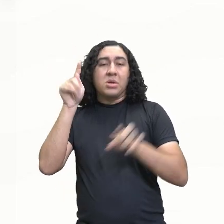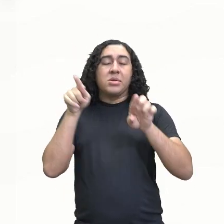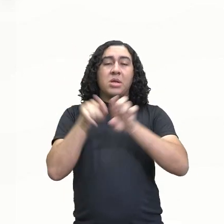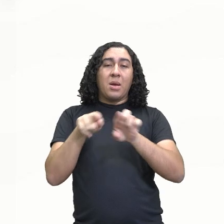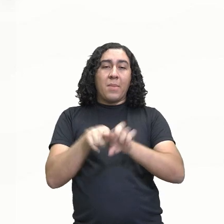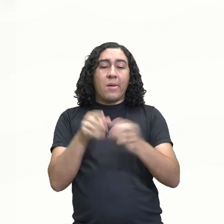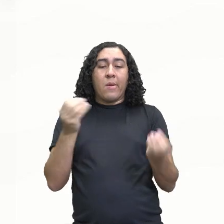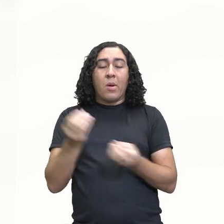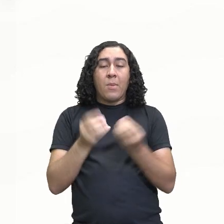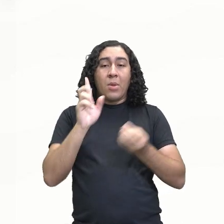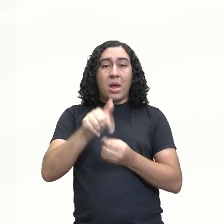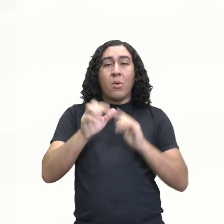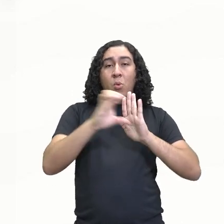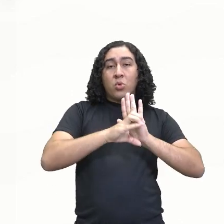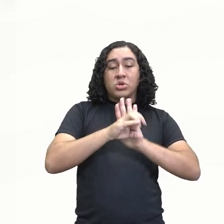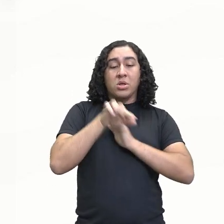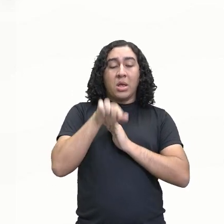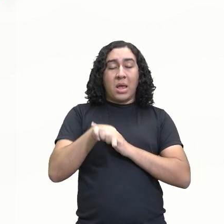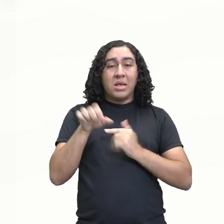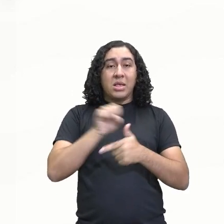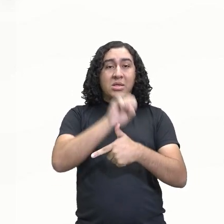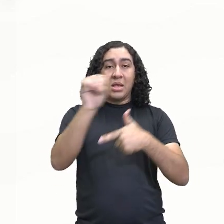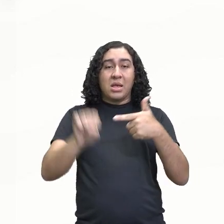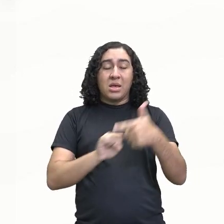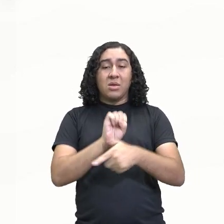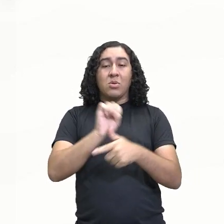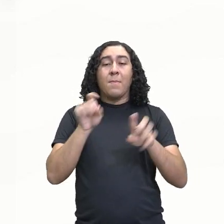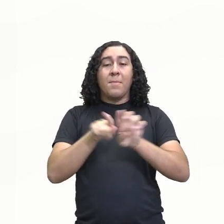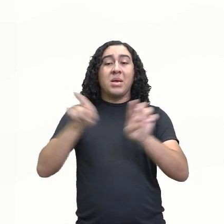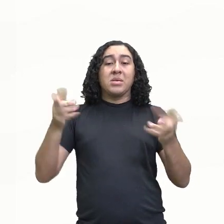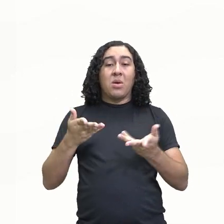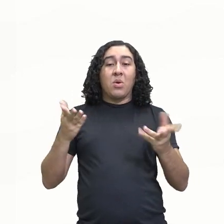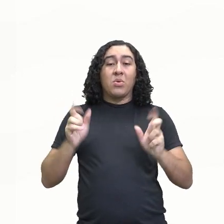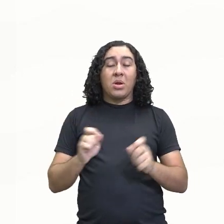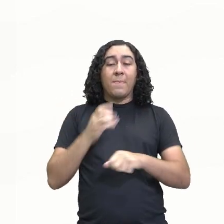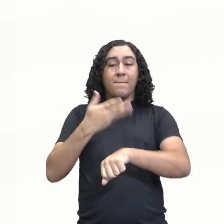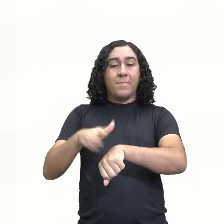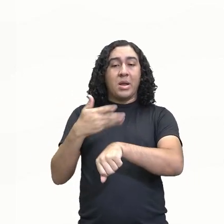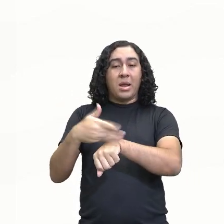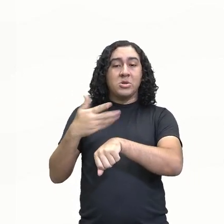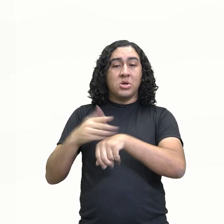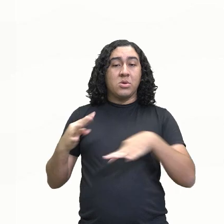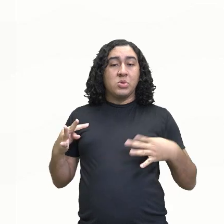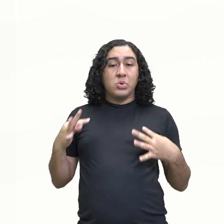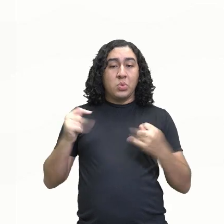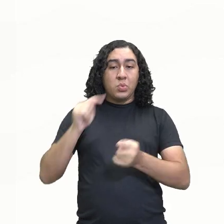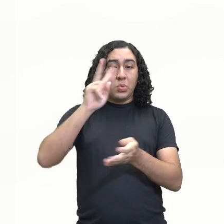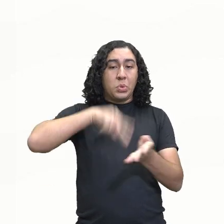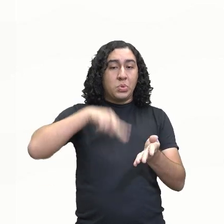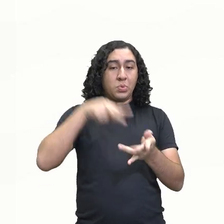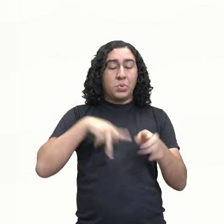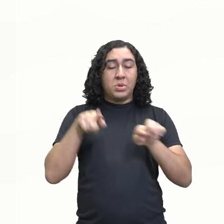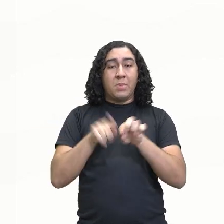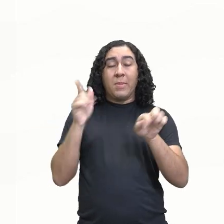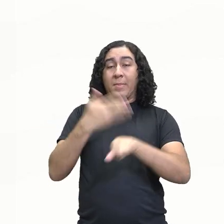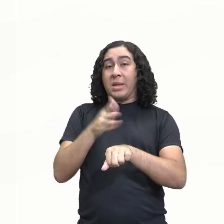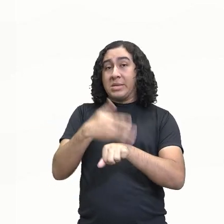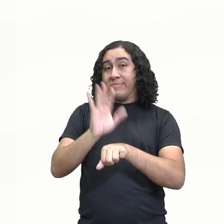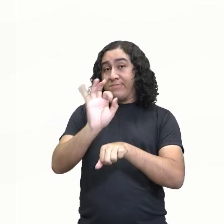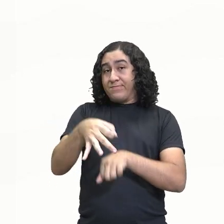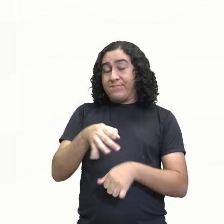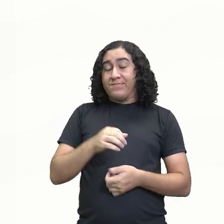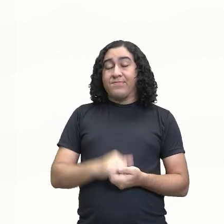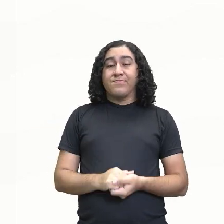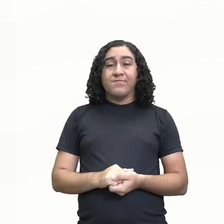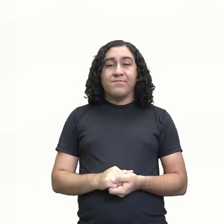da paridade da função seno, mas agora chegou aquela hora de colocar em prática tudo que nós lemos, praticar um pouquinho,